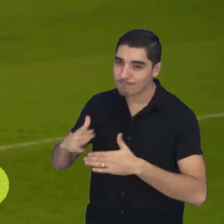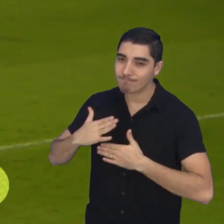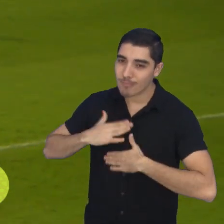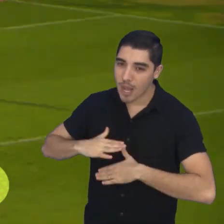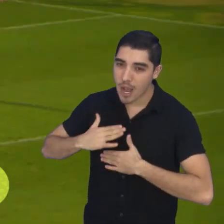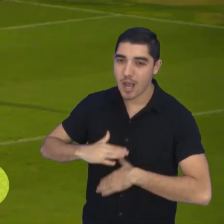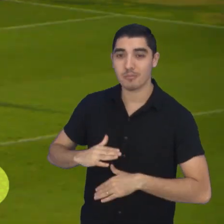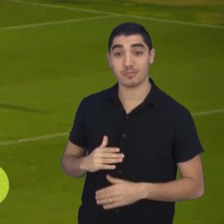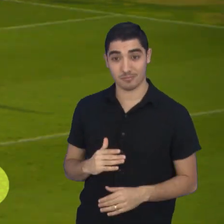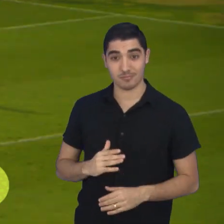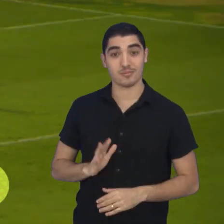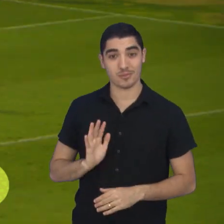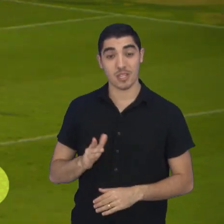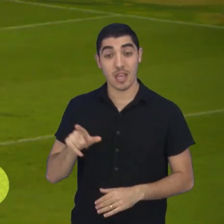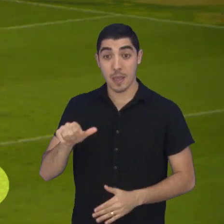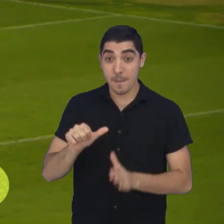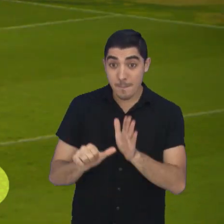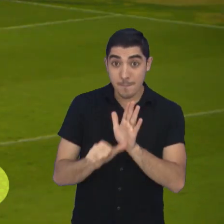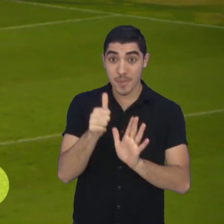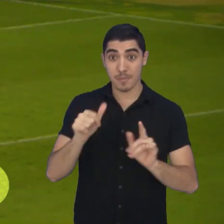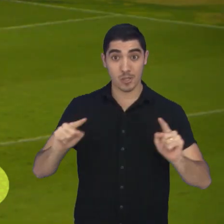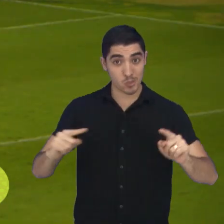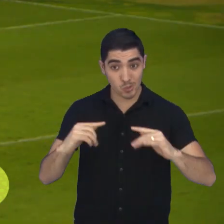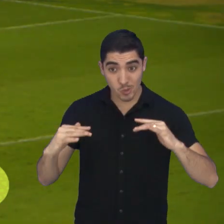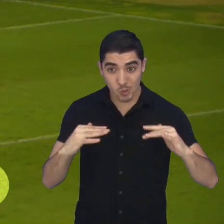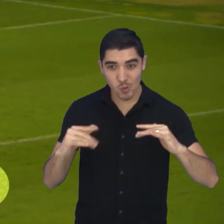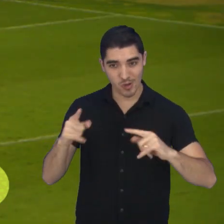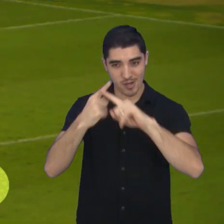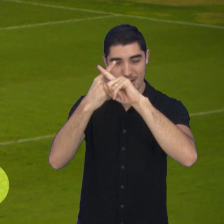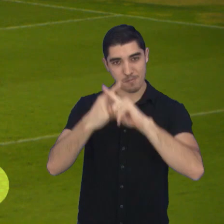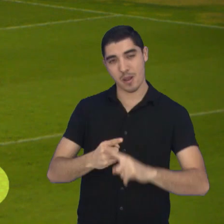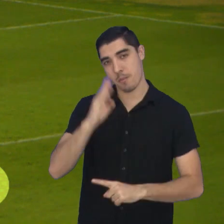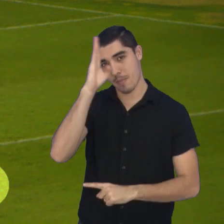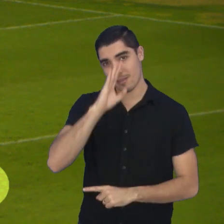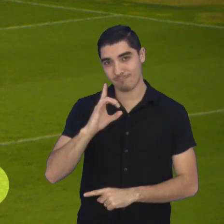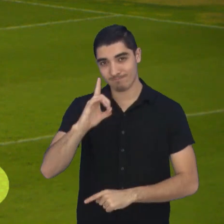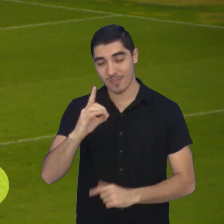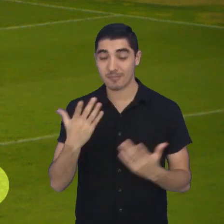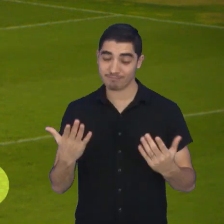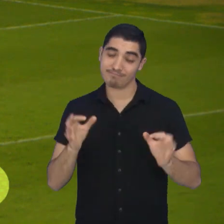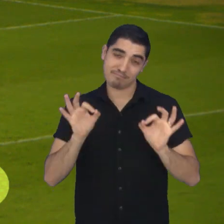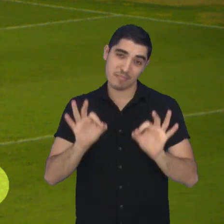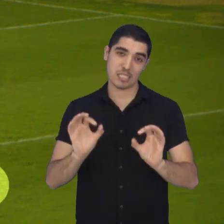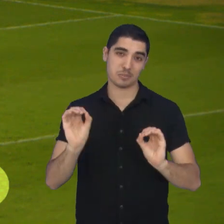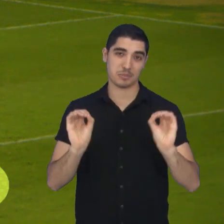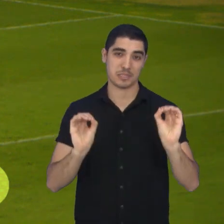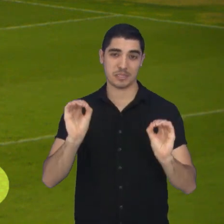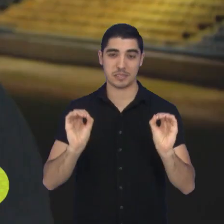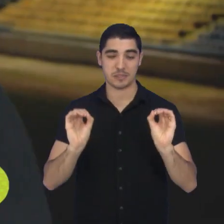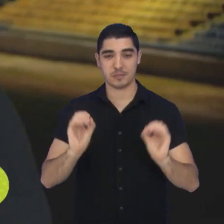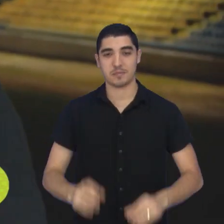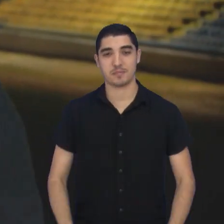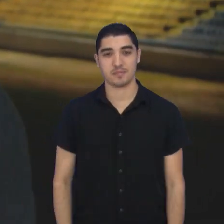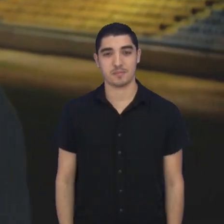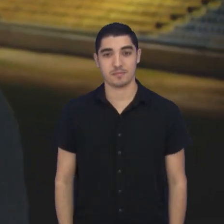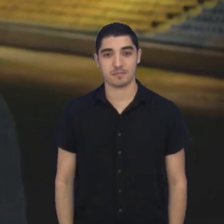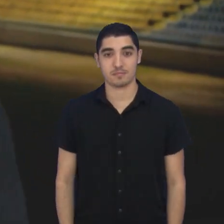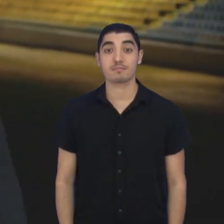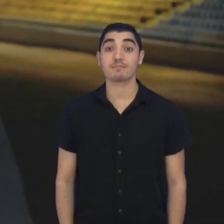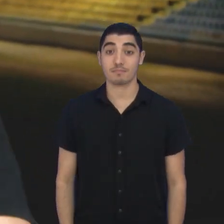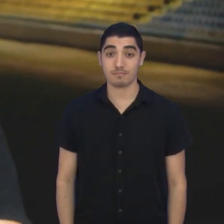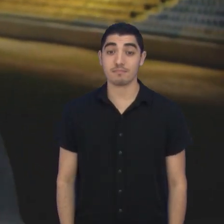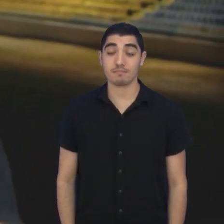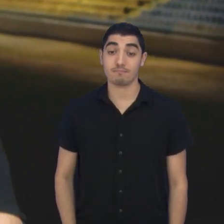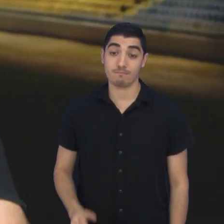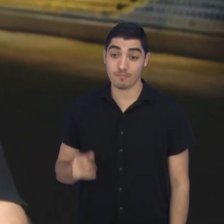Águia. E na estreia do São José no Campeonato Brasileiro, o 0 não saiu do placar. Outro